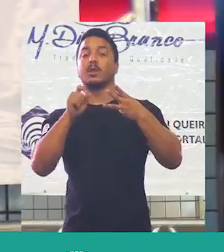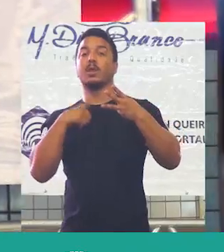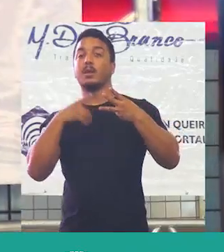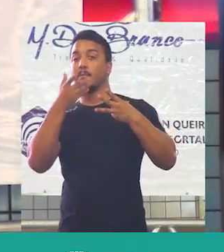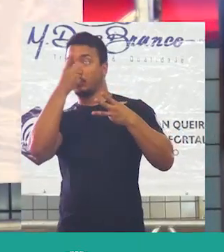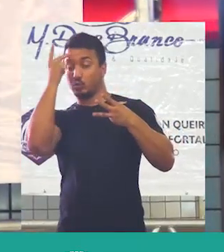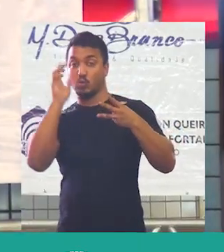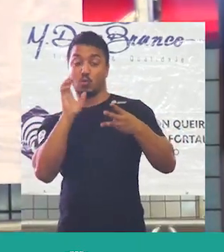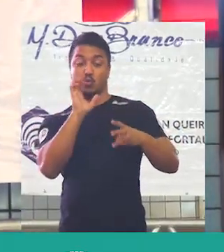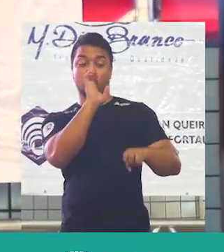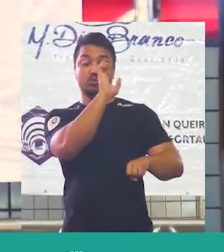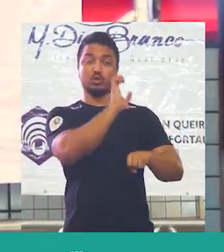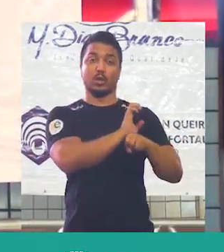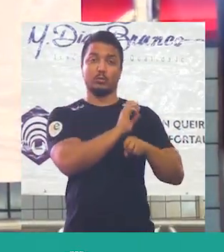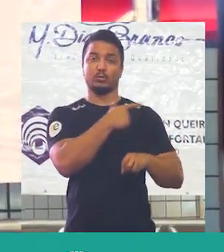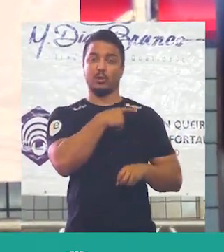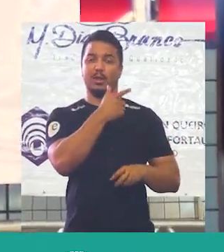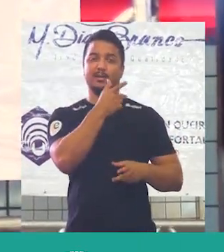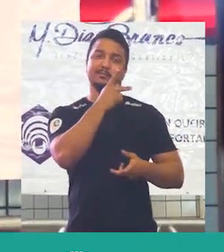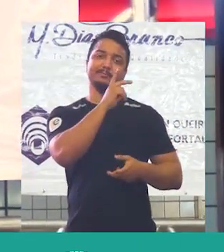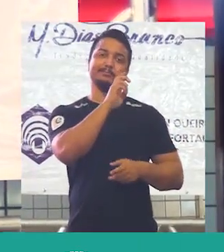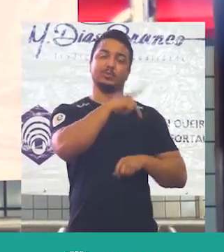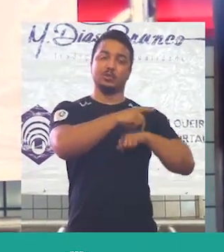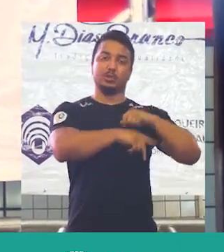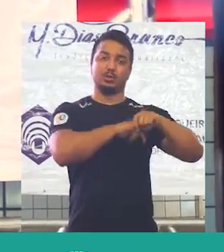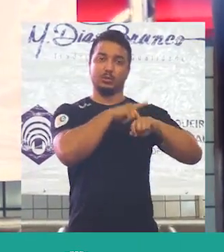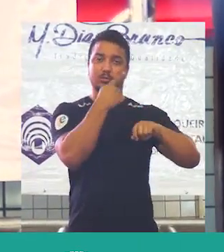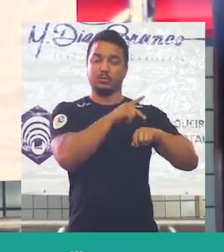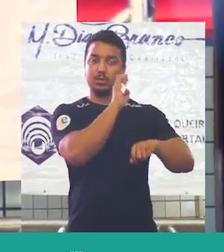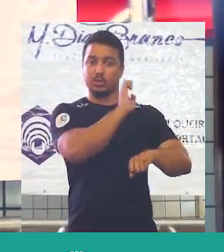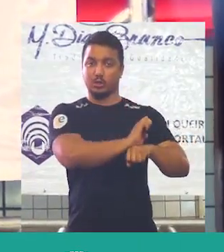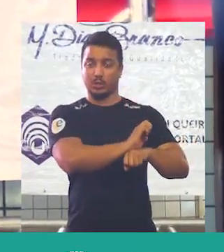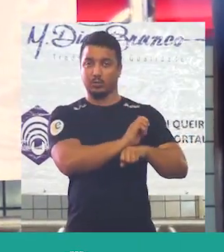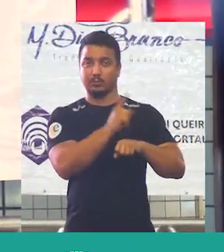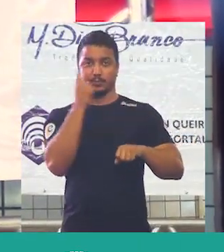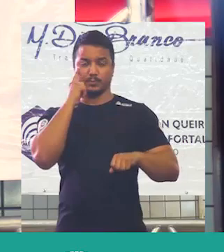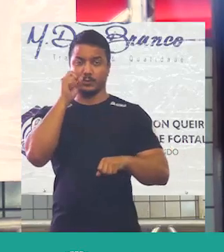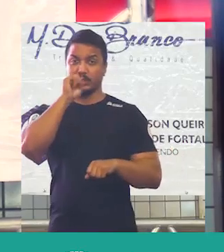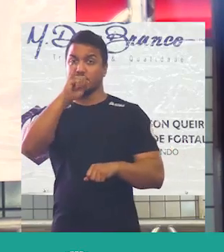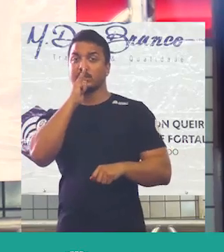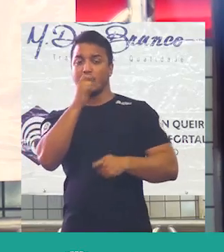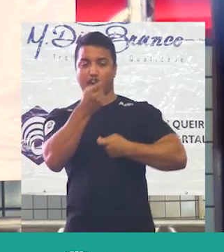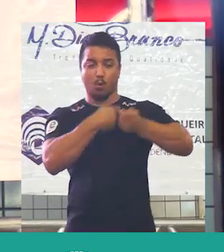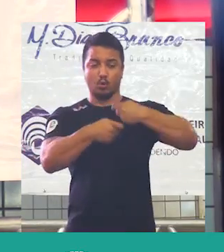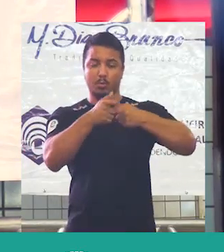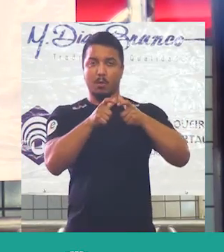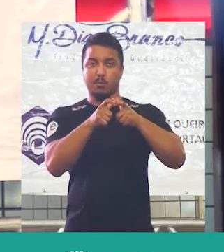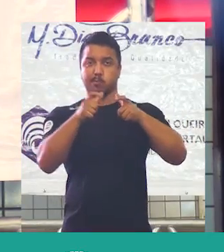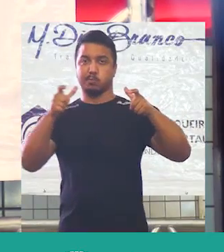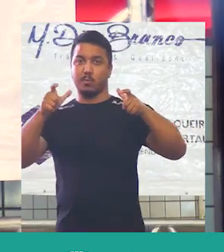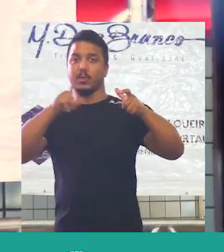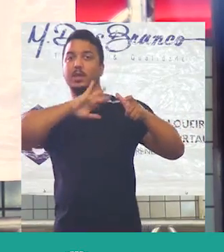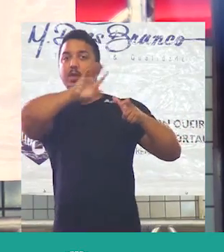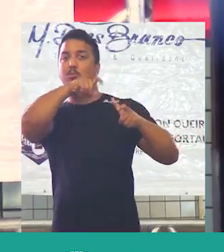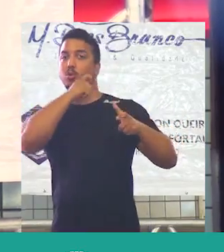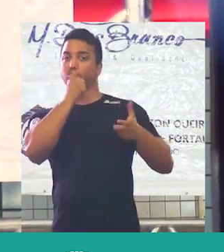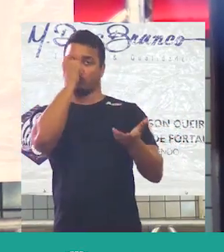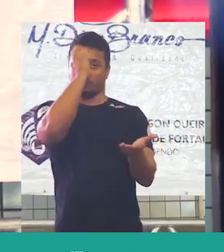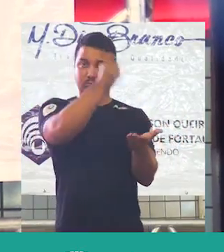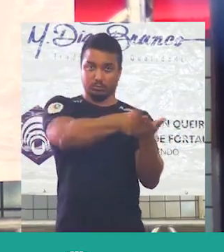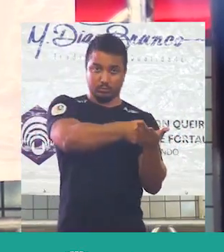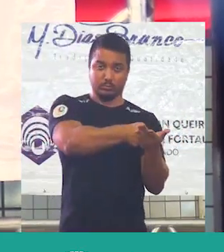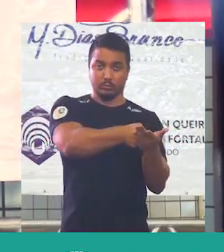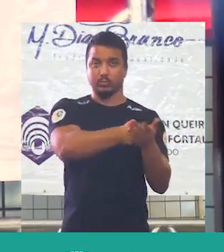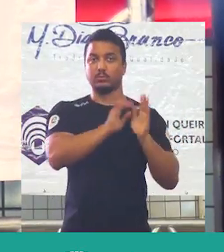come é o Estado. Porque é lógico, se a economia cresce, se paga impostos.